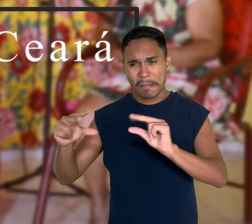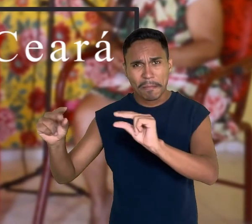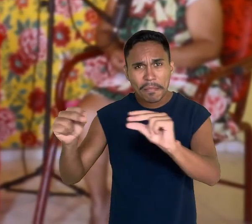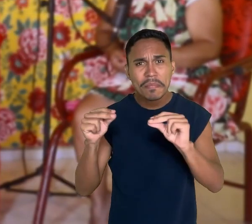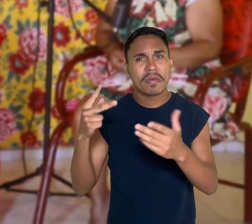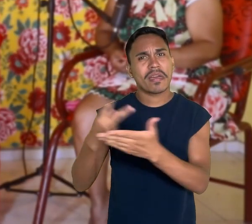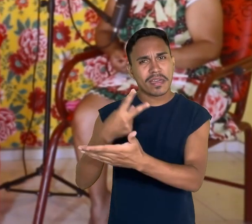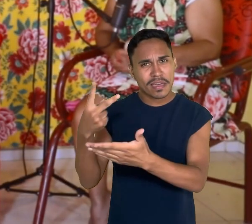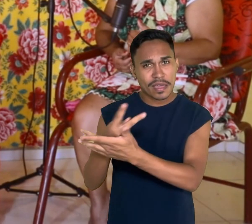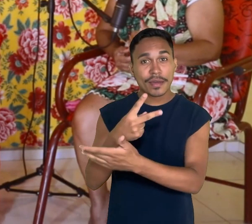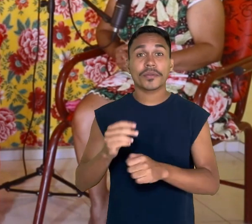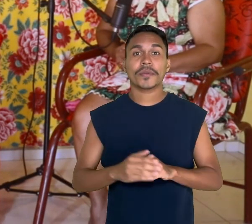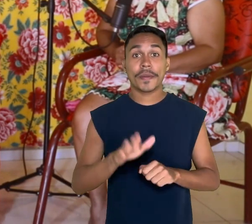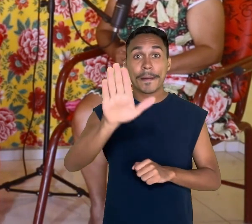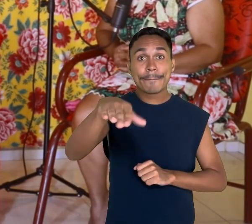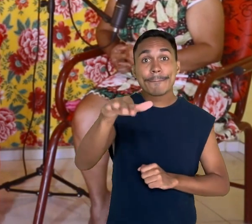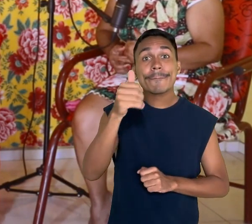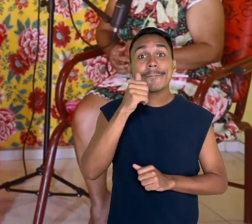pensamento errado. Mãe